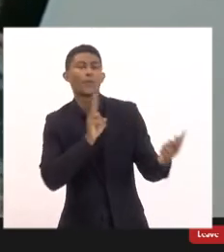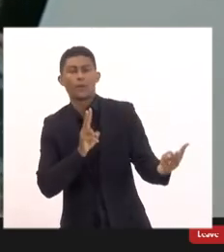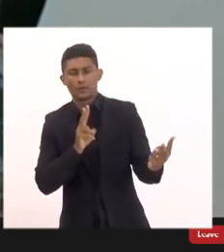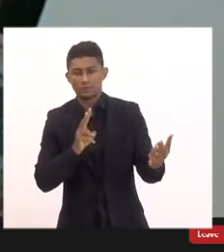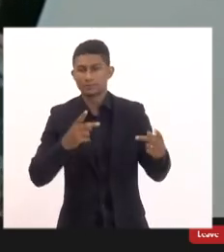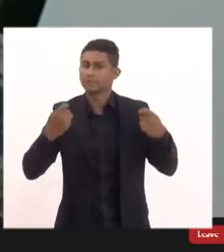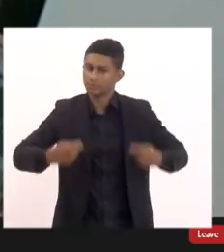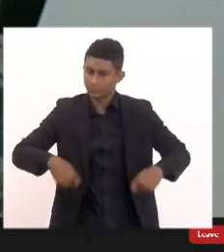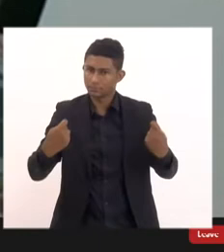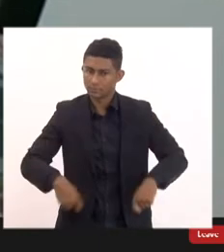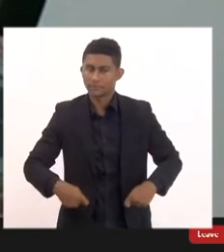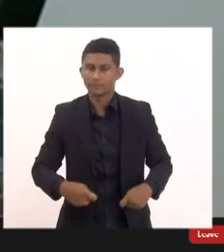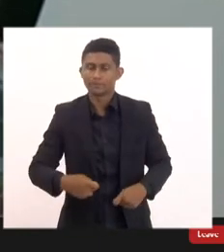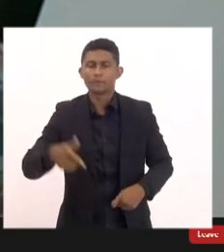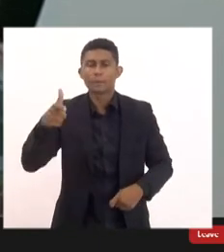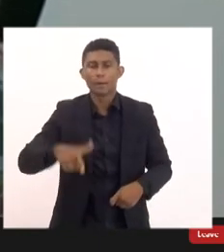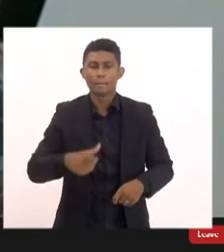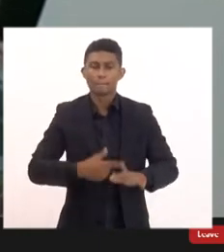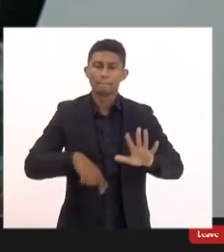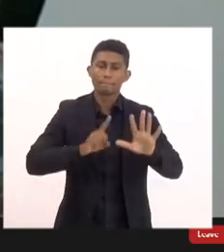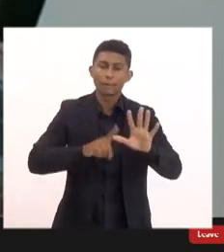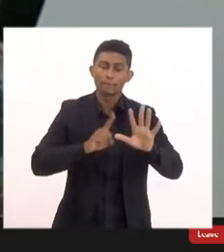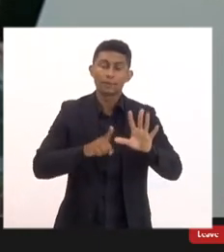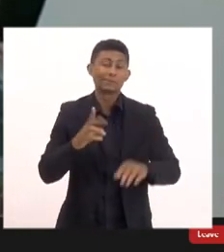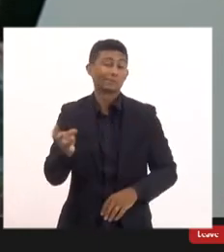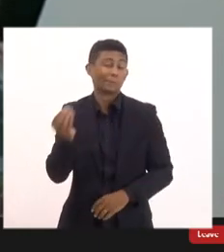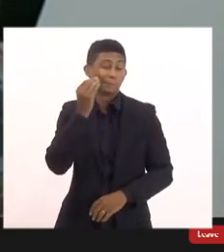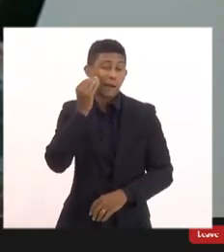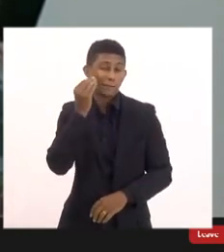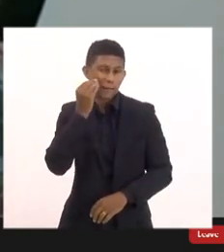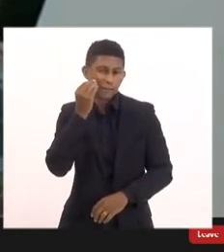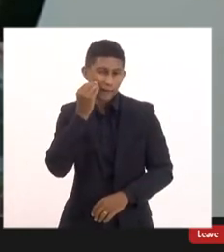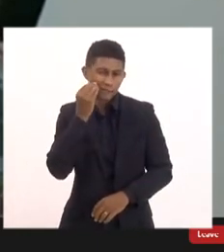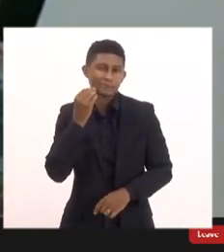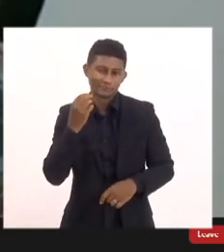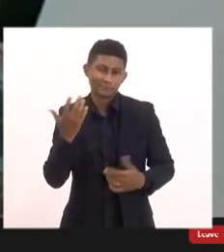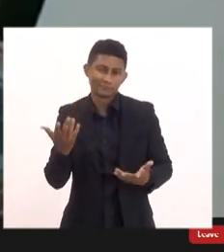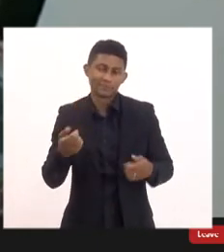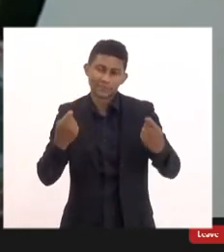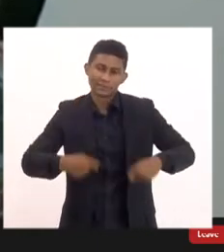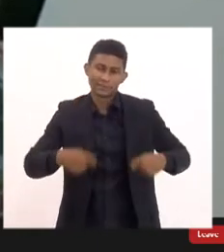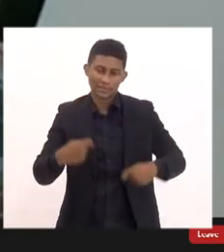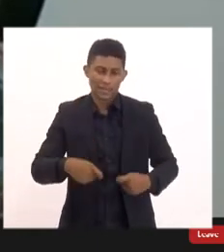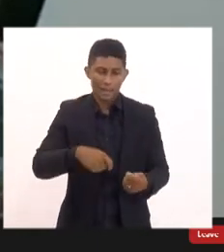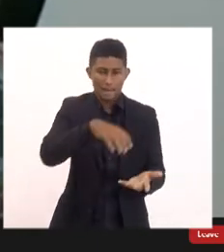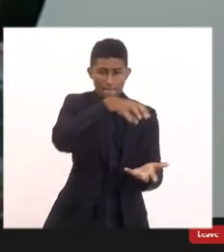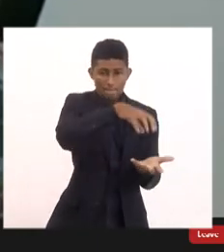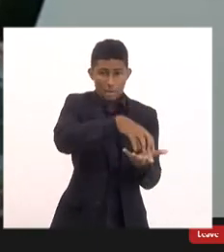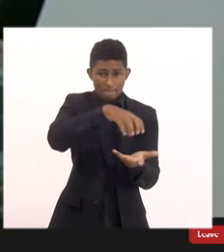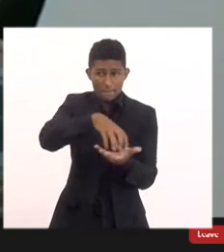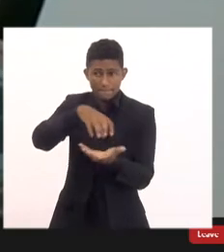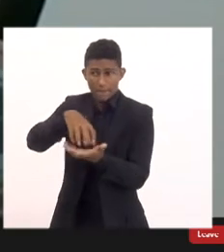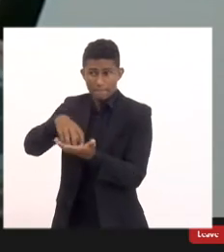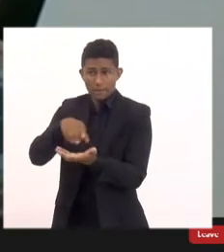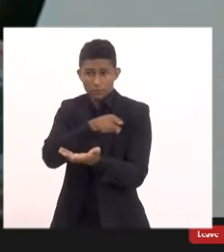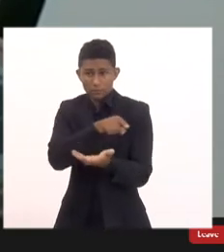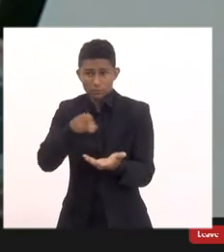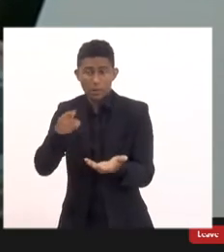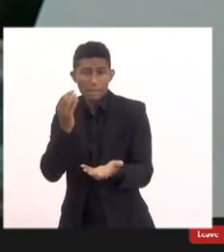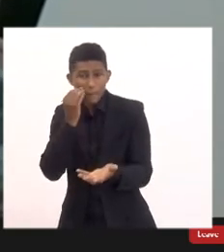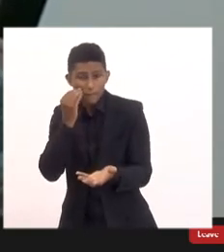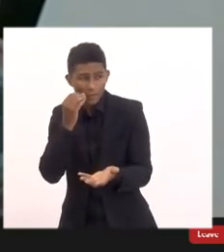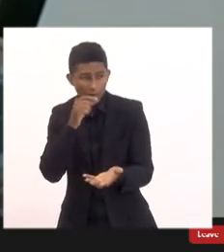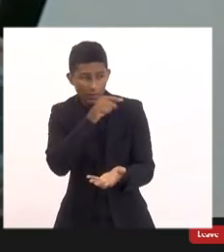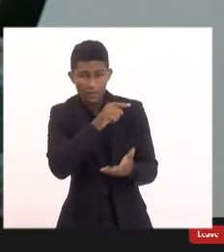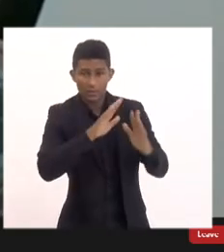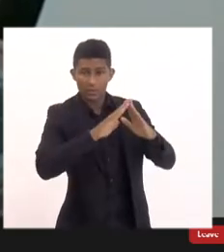questão do teste, né? A gente sugere que se mantenha alguns polos e que a escola no território tenha